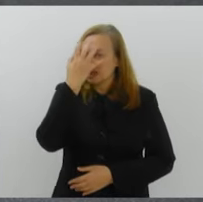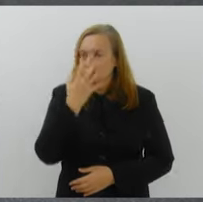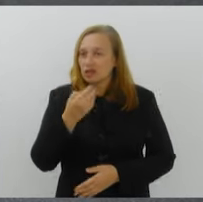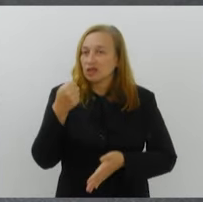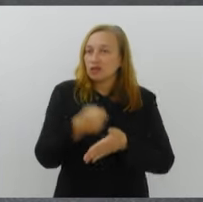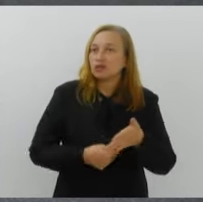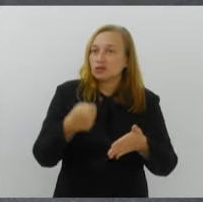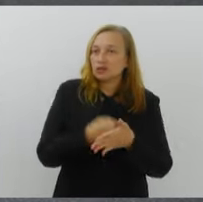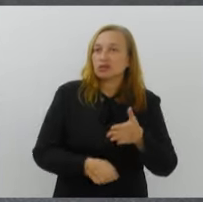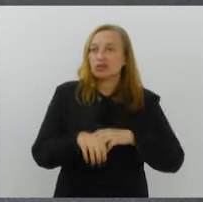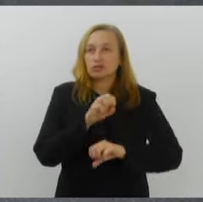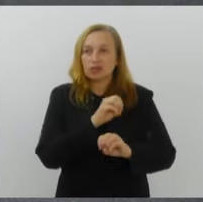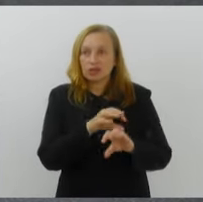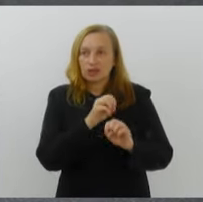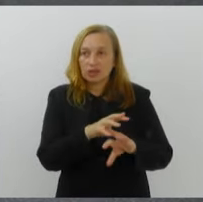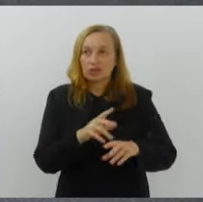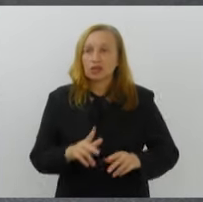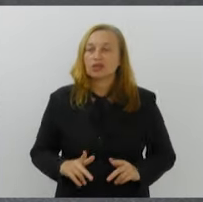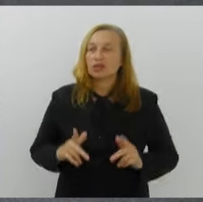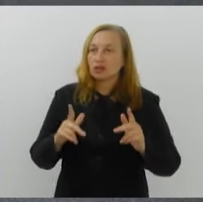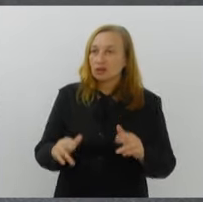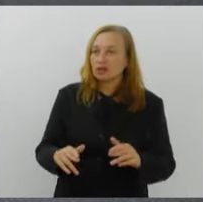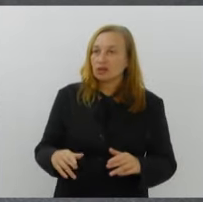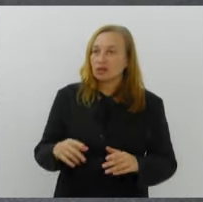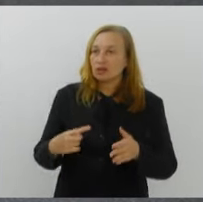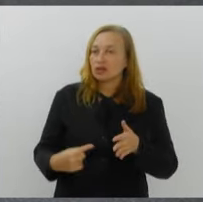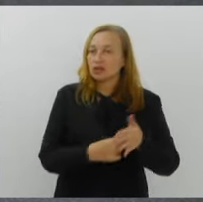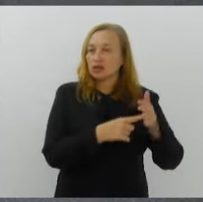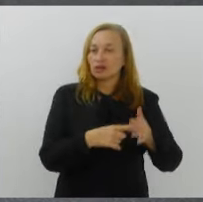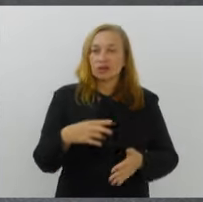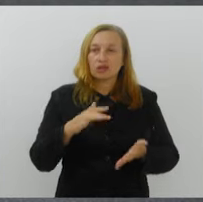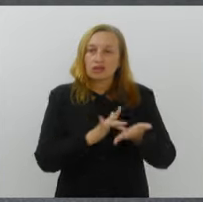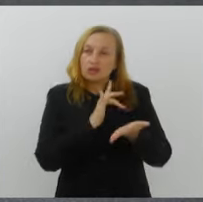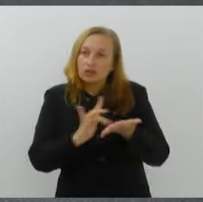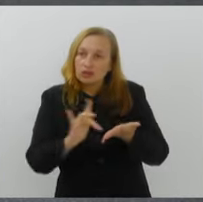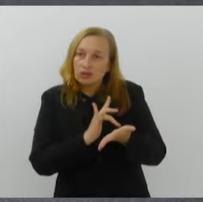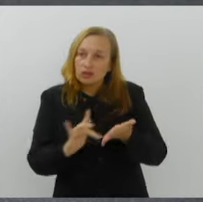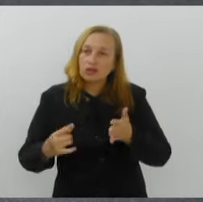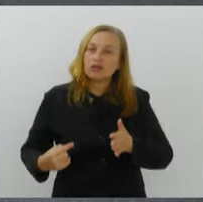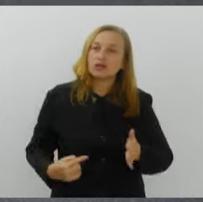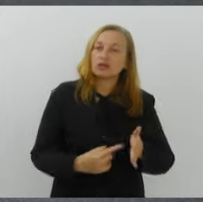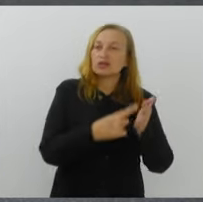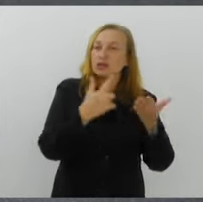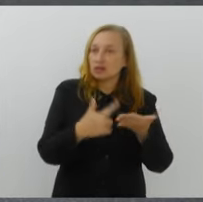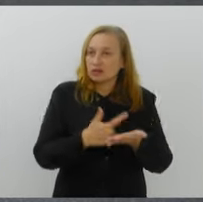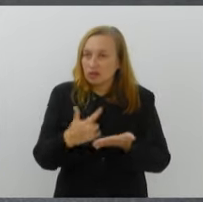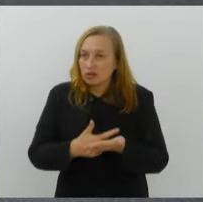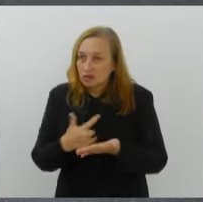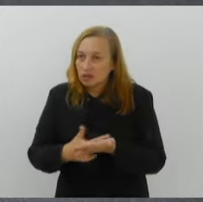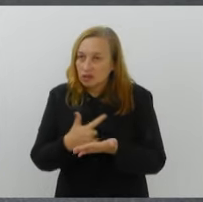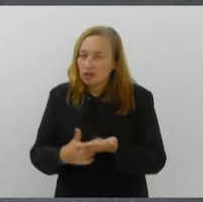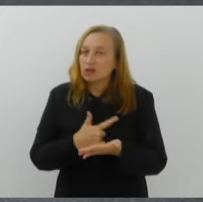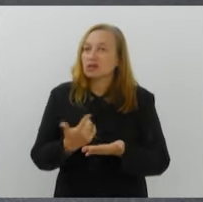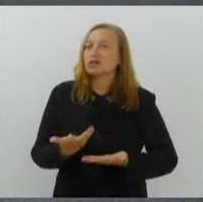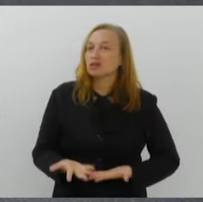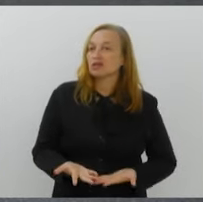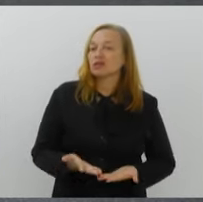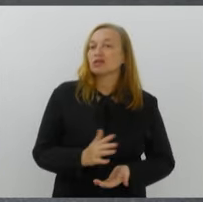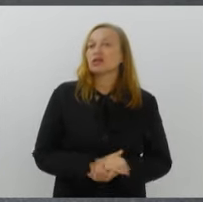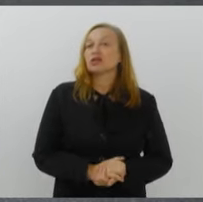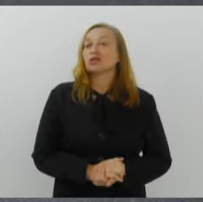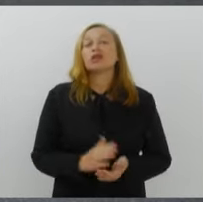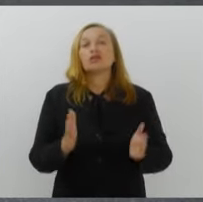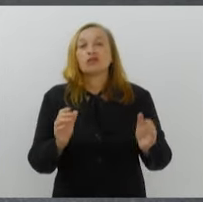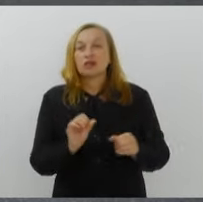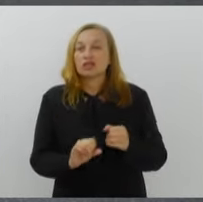pela educação, assim como eu fiz na denúncia dos tablets, assim como eu fiz na denúncia dos livros superfaturados, assim como eu estou